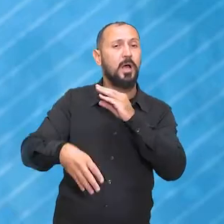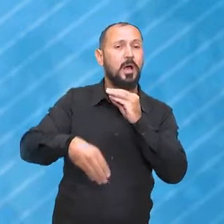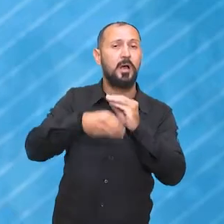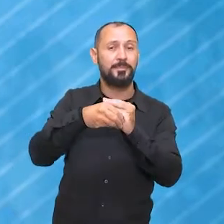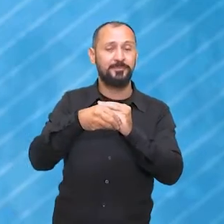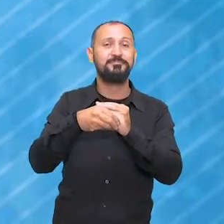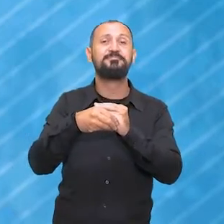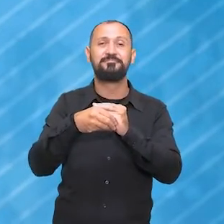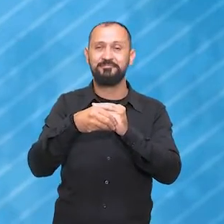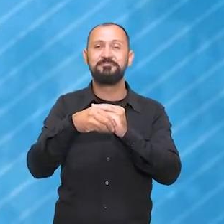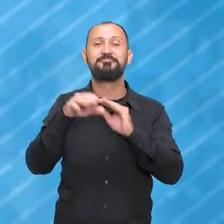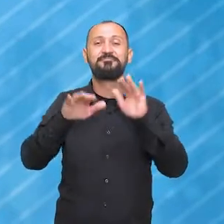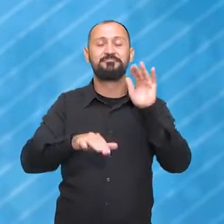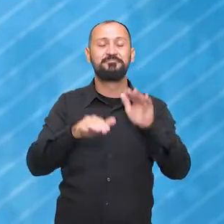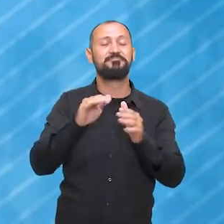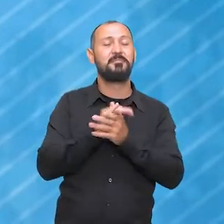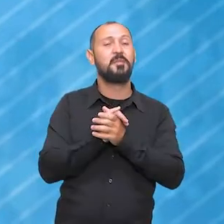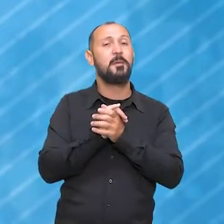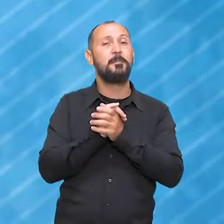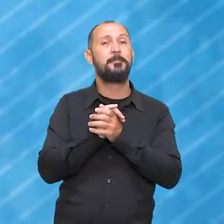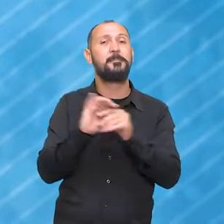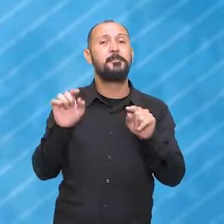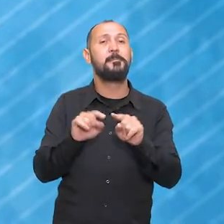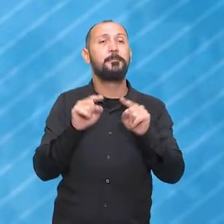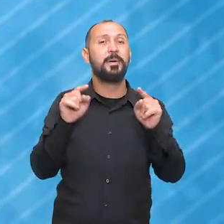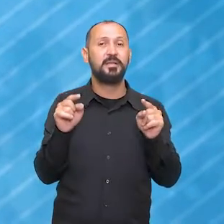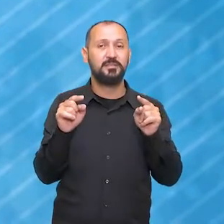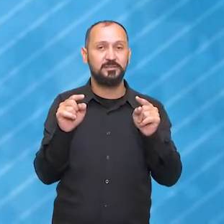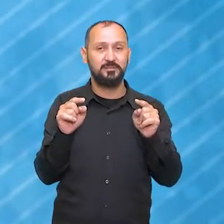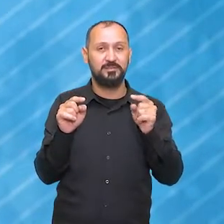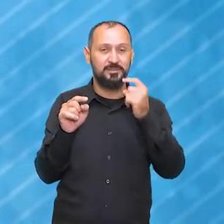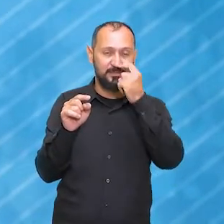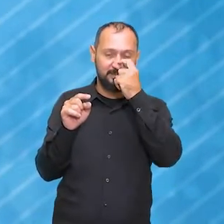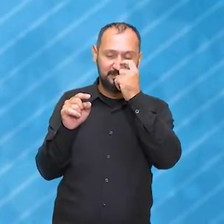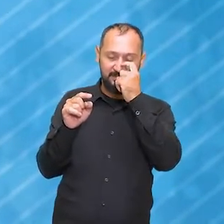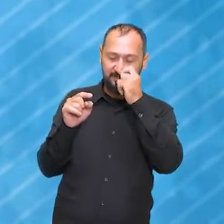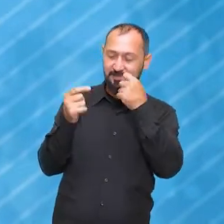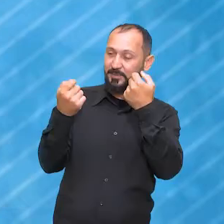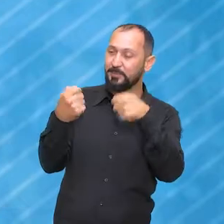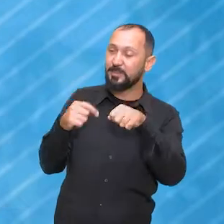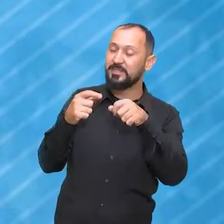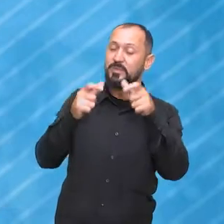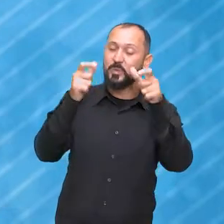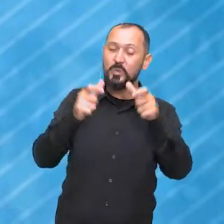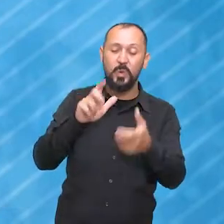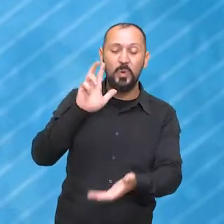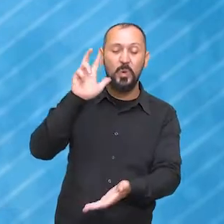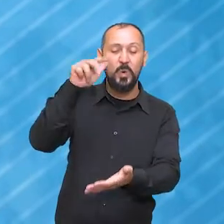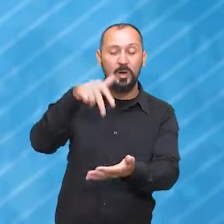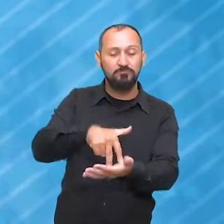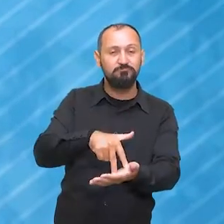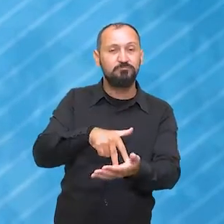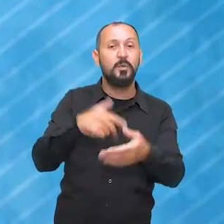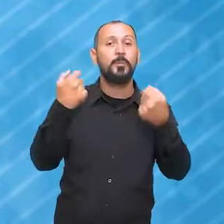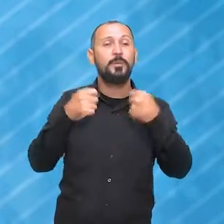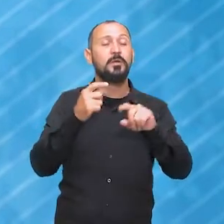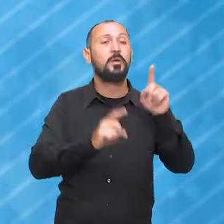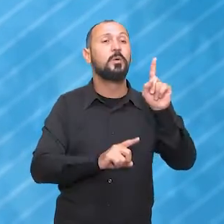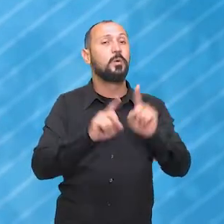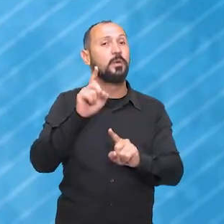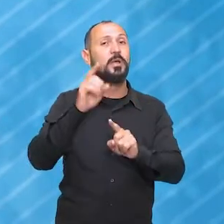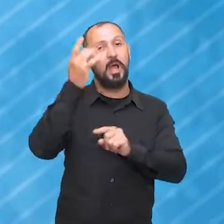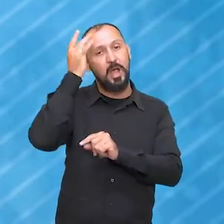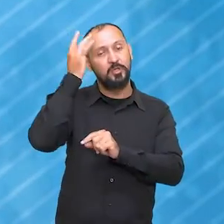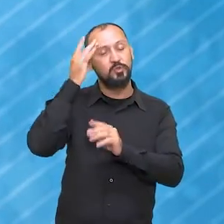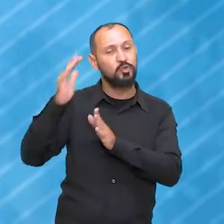soma e a gente se complementa nas nossas diferenças. Mas, assim, a gente precisa desse espaço, a gente precisa